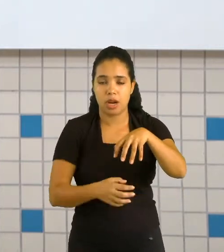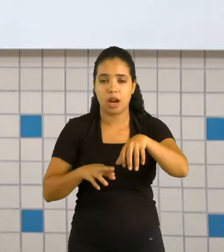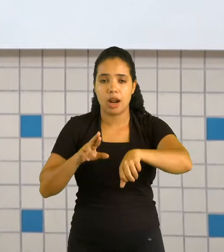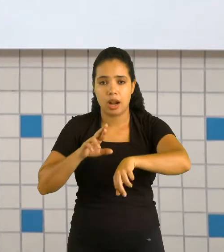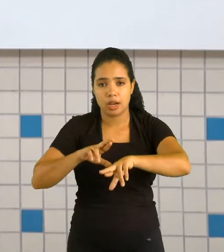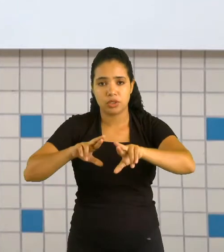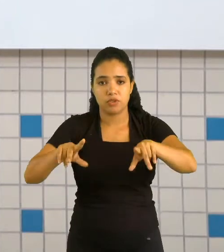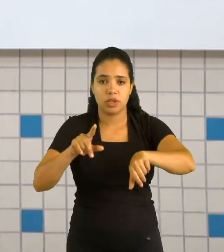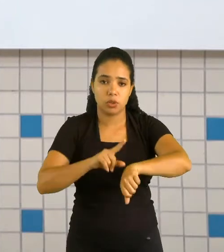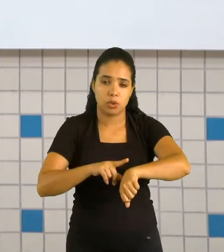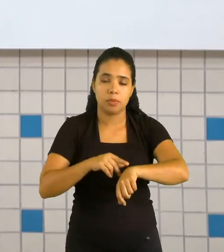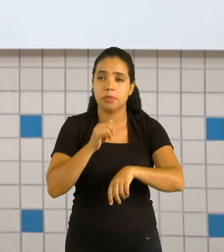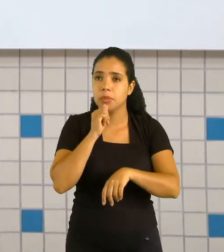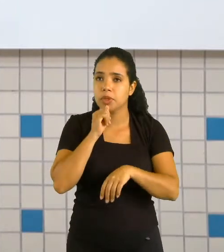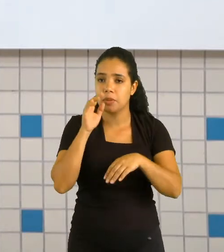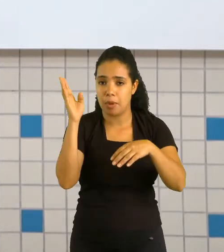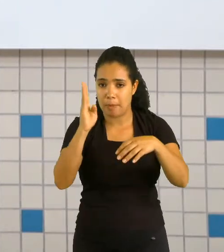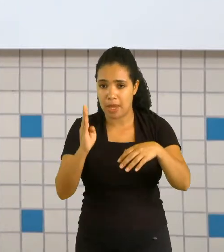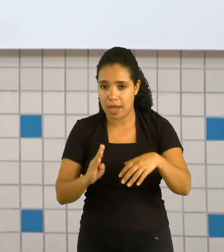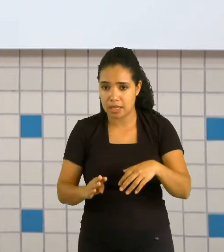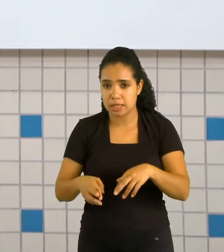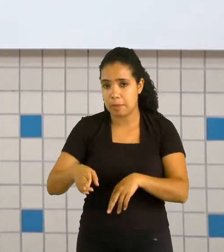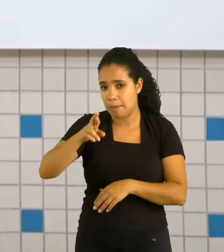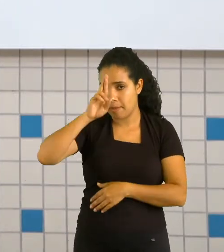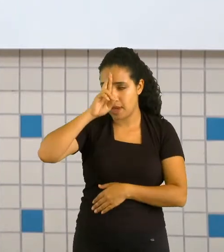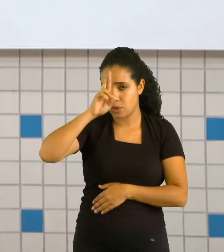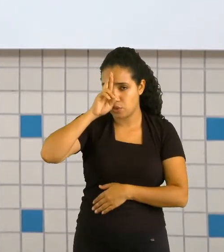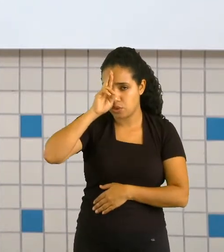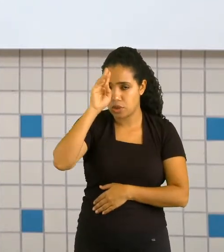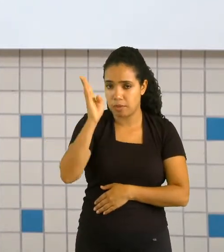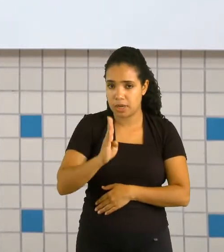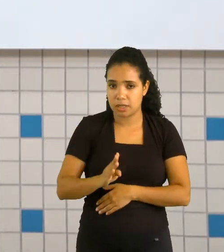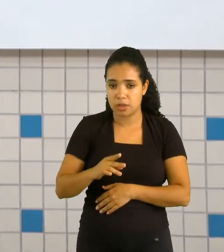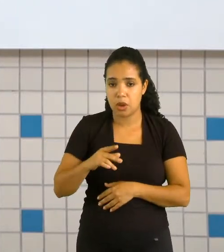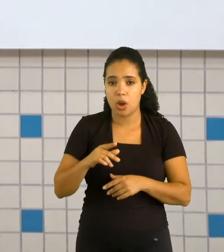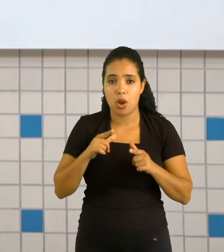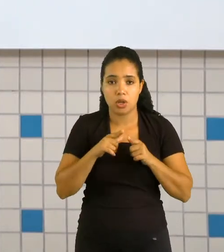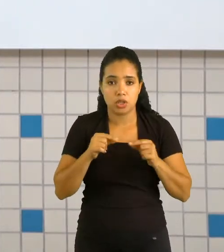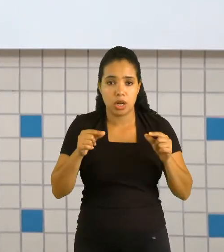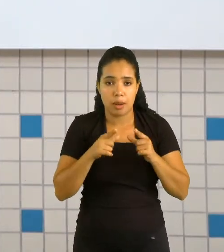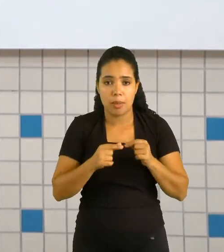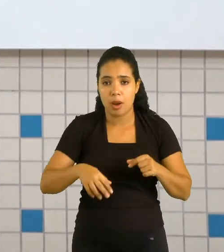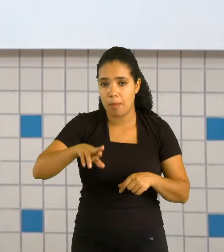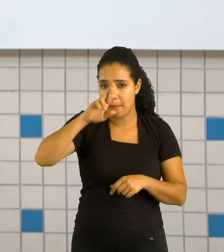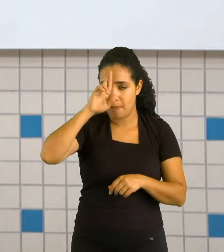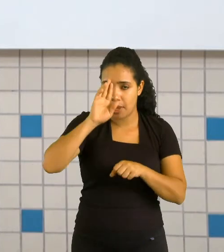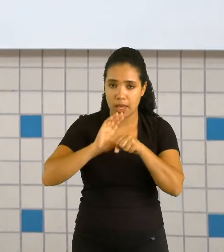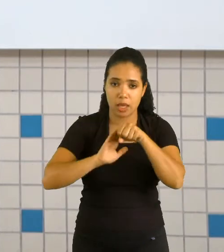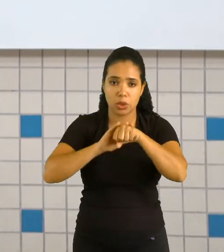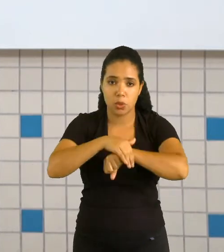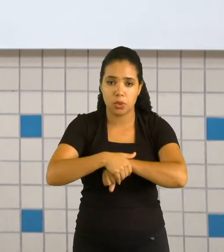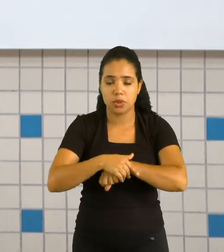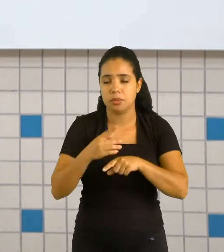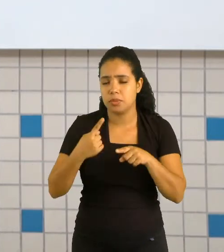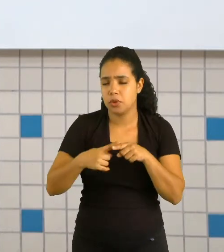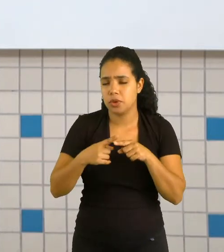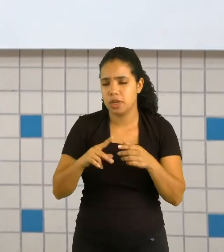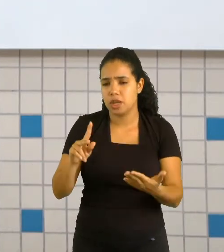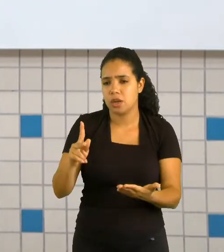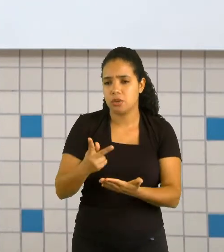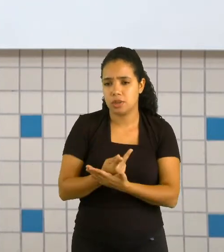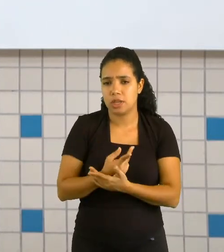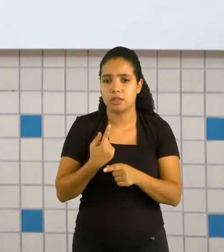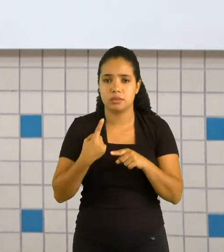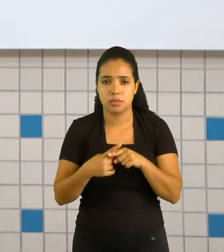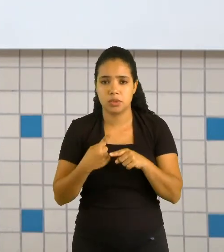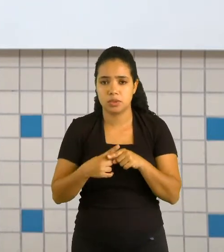no Brasil, quando é meio-dia no Brasil, no Japão é meia-noite. Por que isso acontece? Por